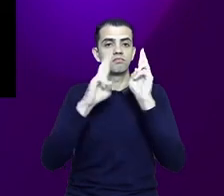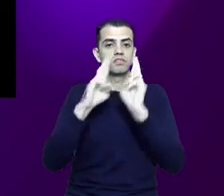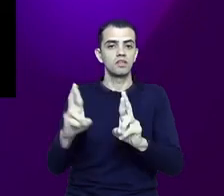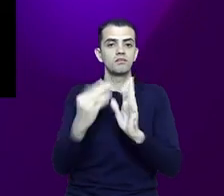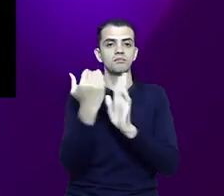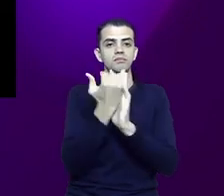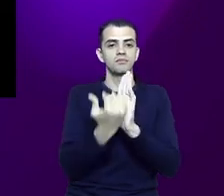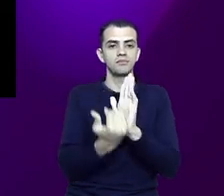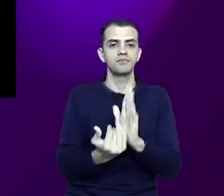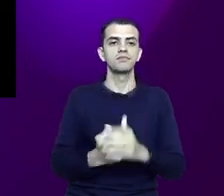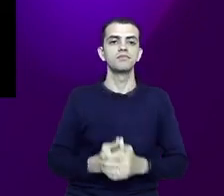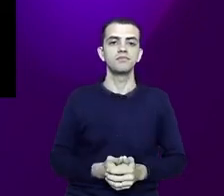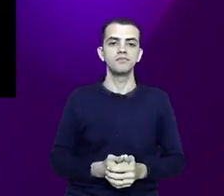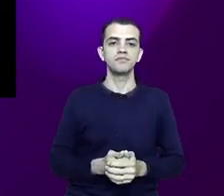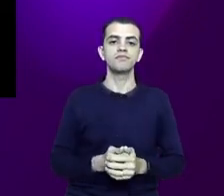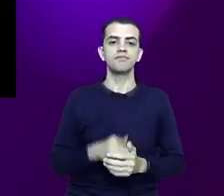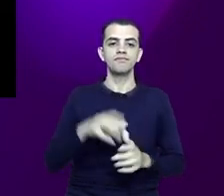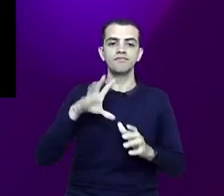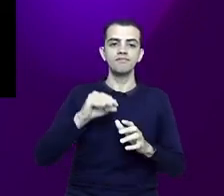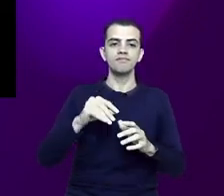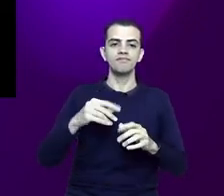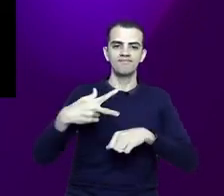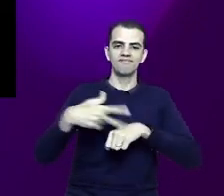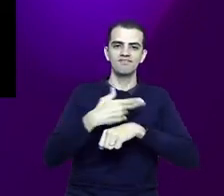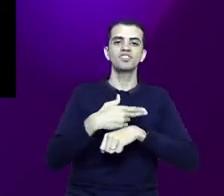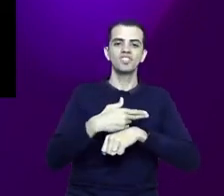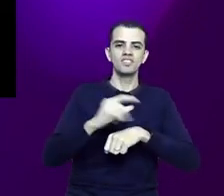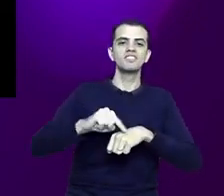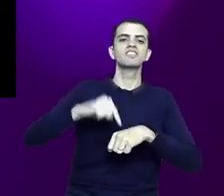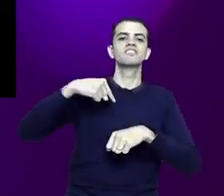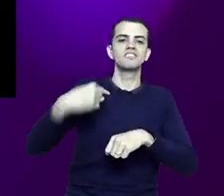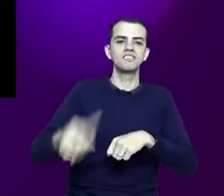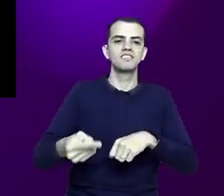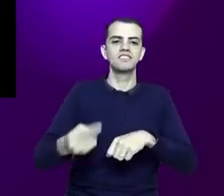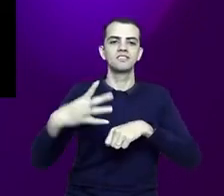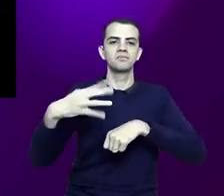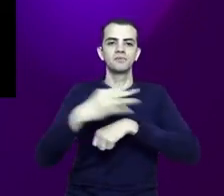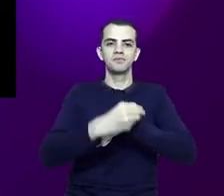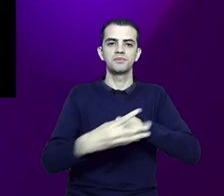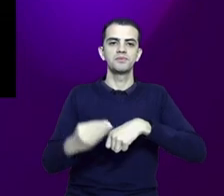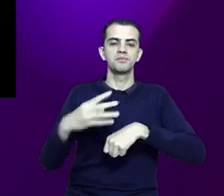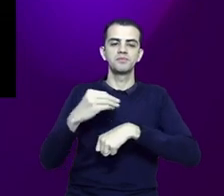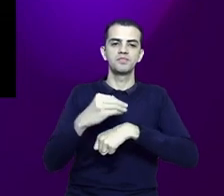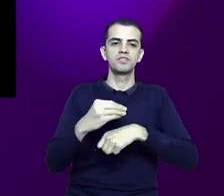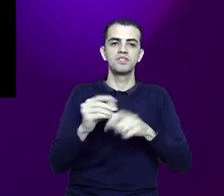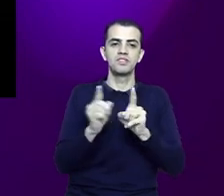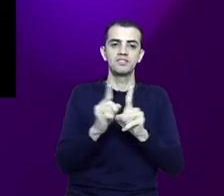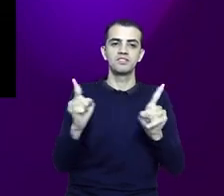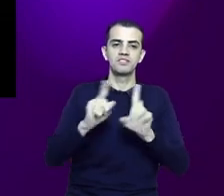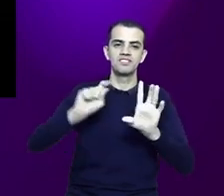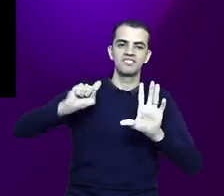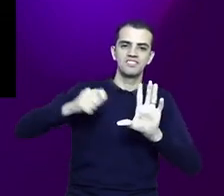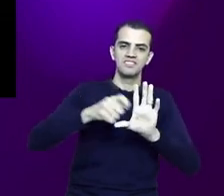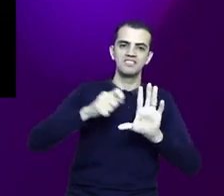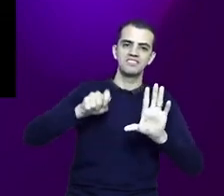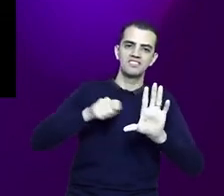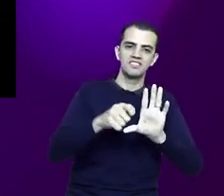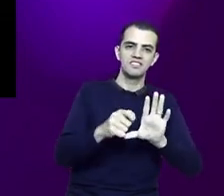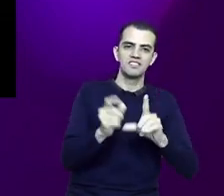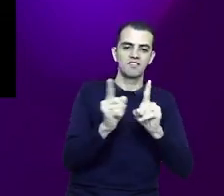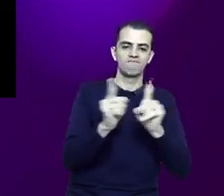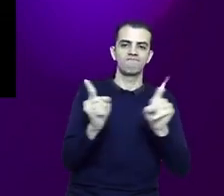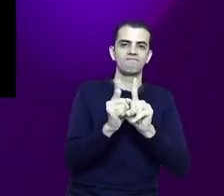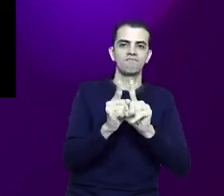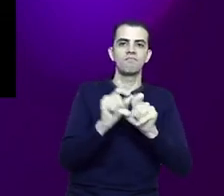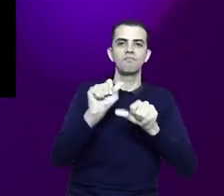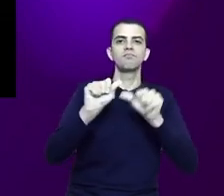acetabular. A imagem do pós-operatório, então a gente tem a fixação realizada, a gente teve que mudar o tamanho do parafuso anterógrado ali da coluna